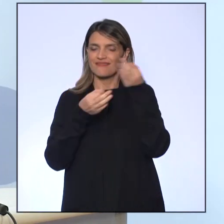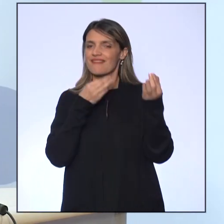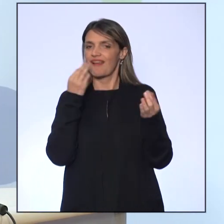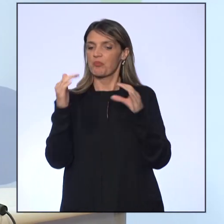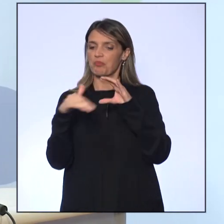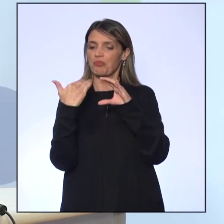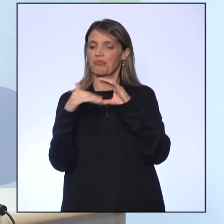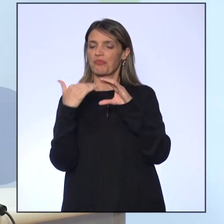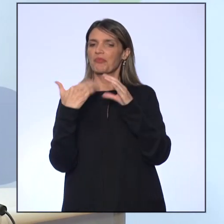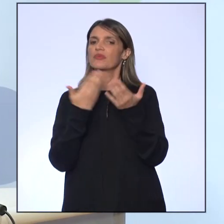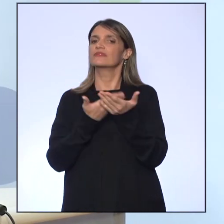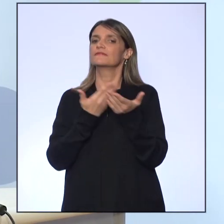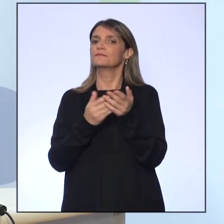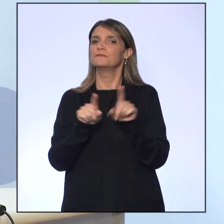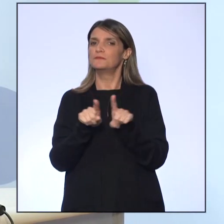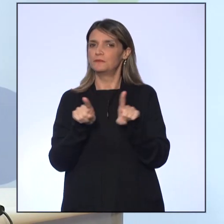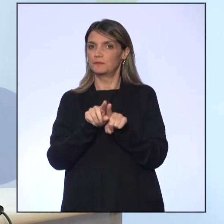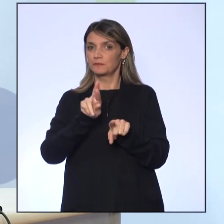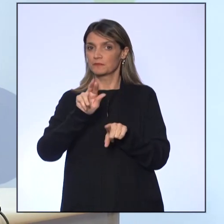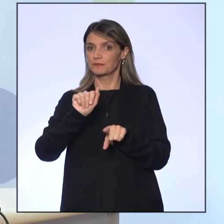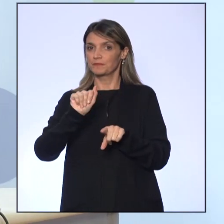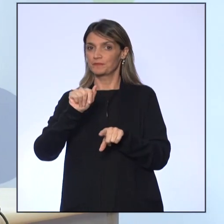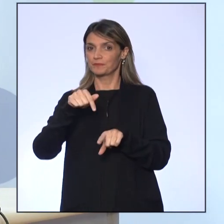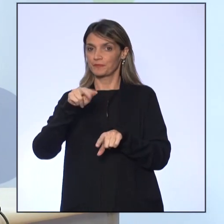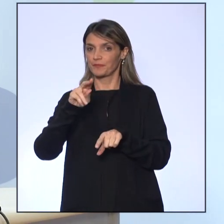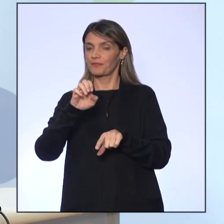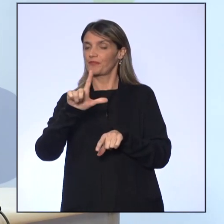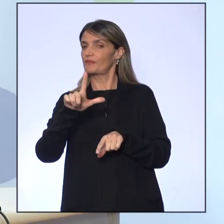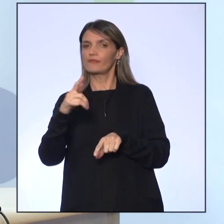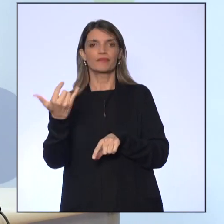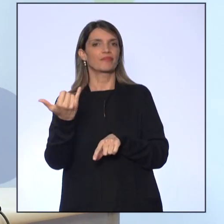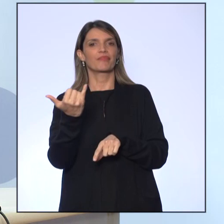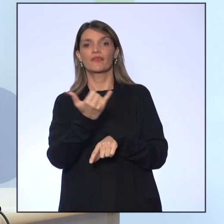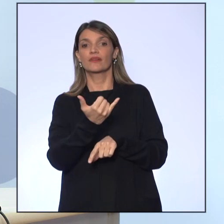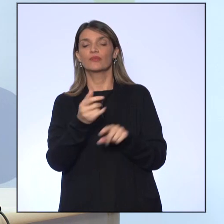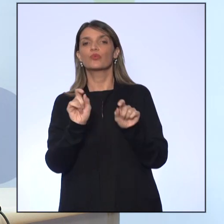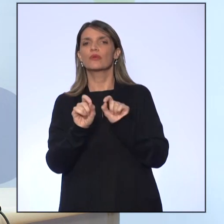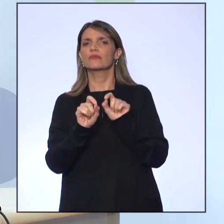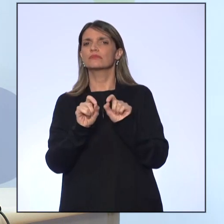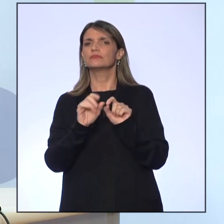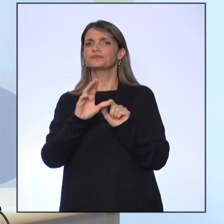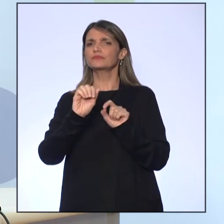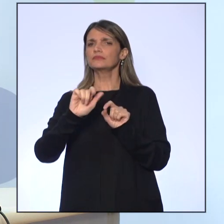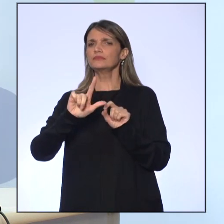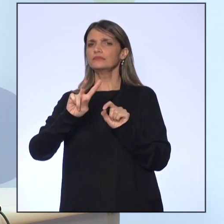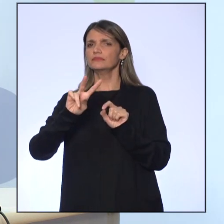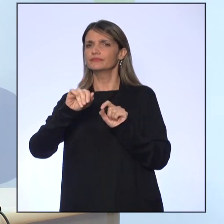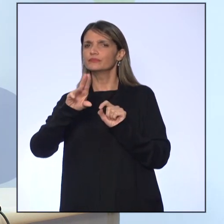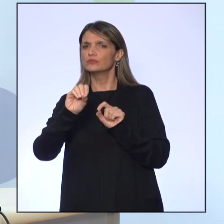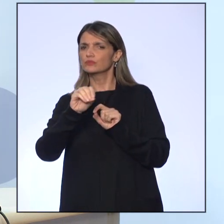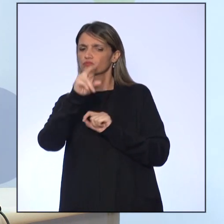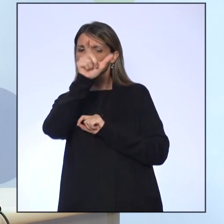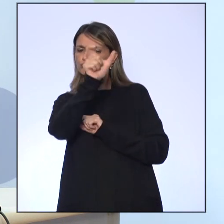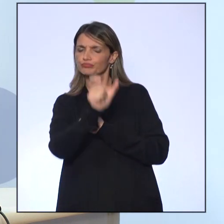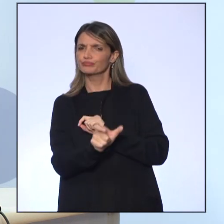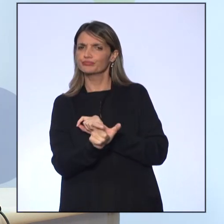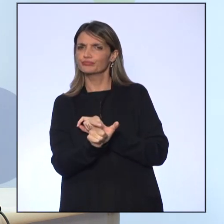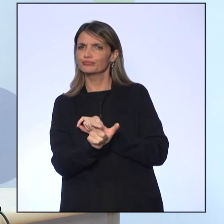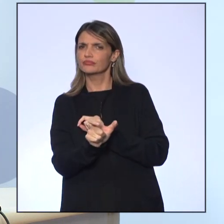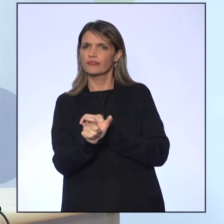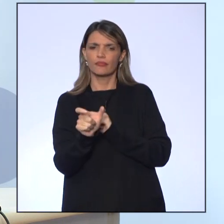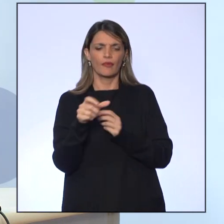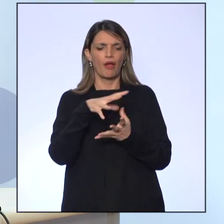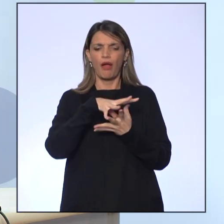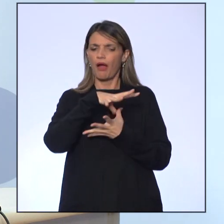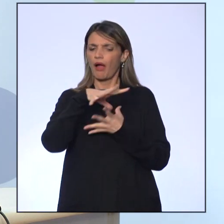e estudando. A Raquel vai nos dizer que a posição de Calvino, de João Calvino, com a salvação